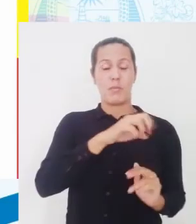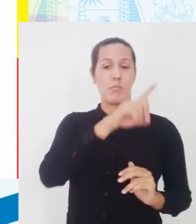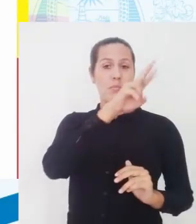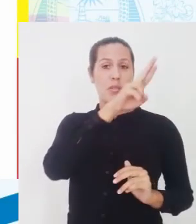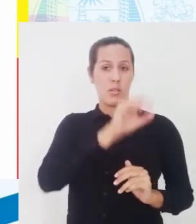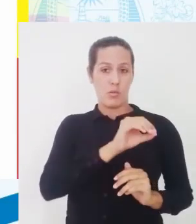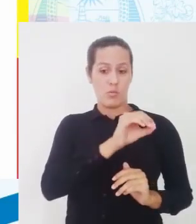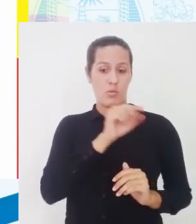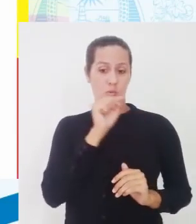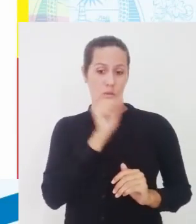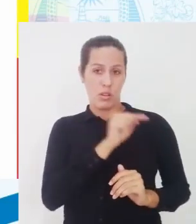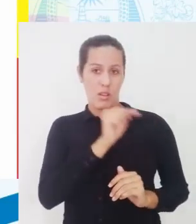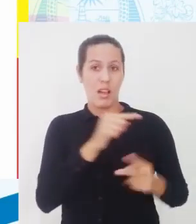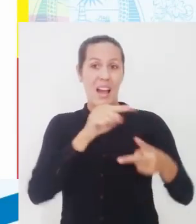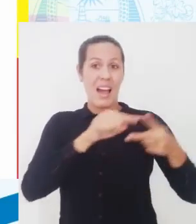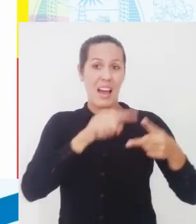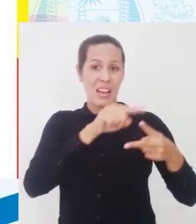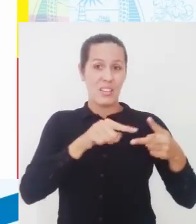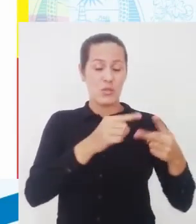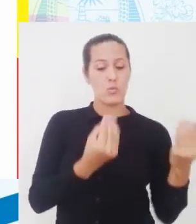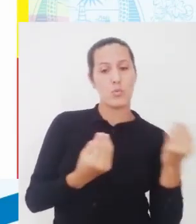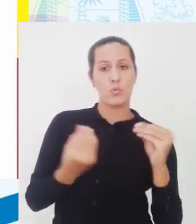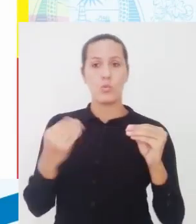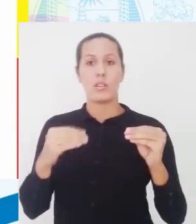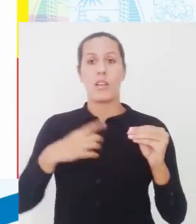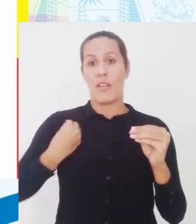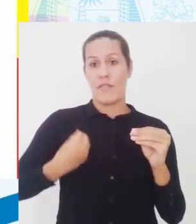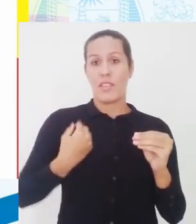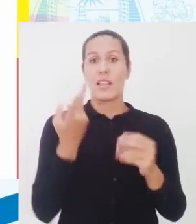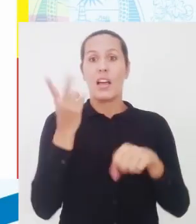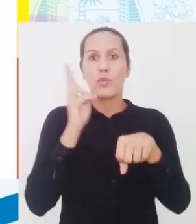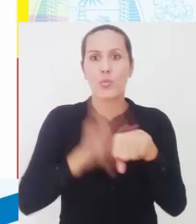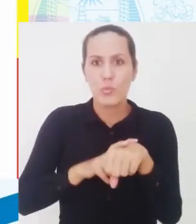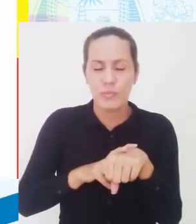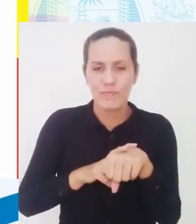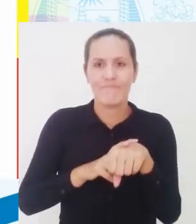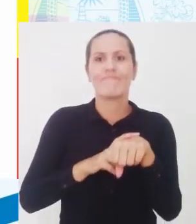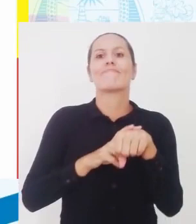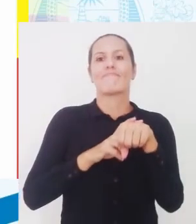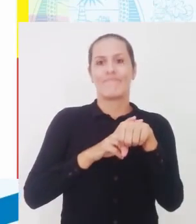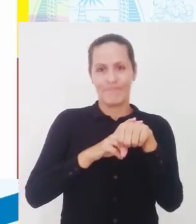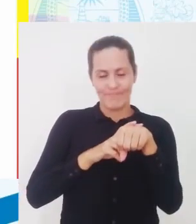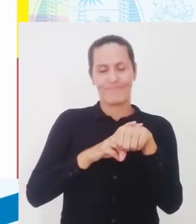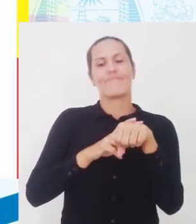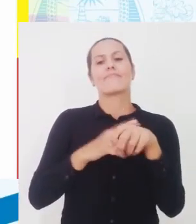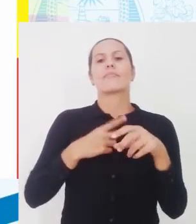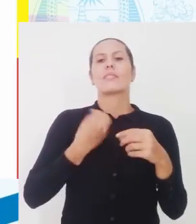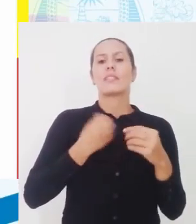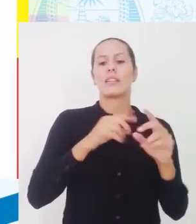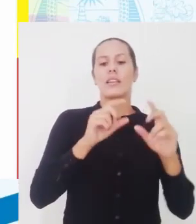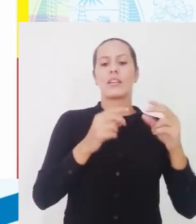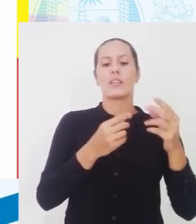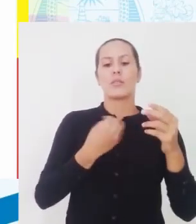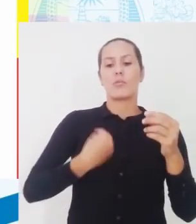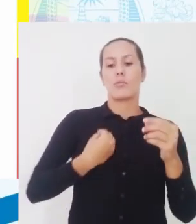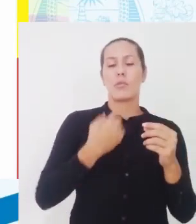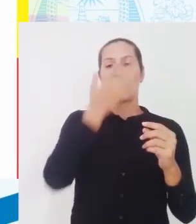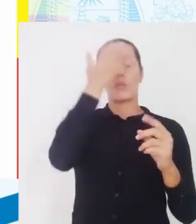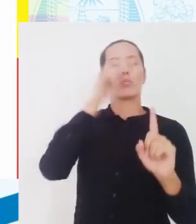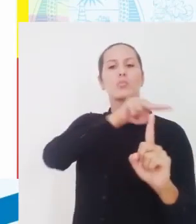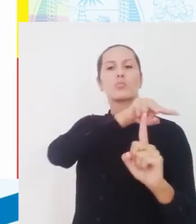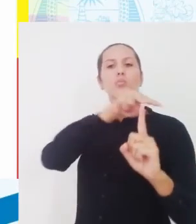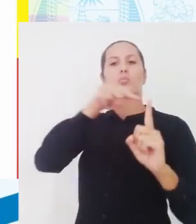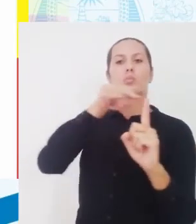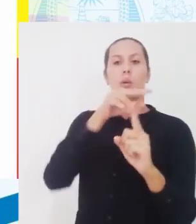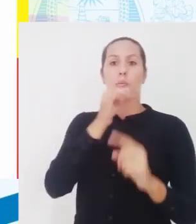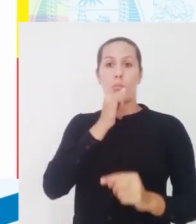onde fica o observador ou quem pretende ver e enxergar alguma coisa. Por exemplo, as pessoas altas enxergam o menino lá de